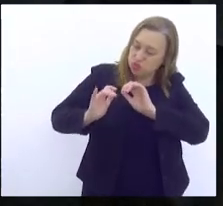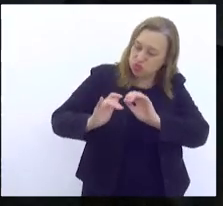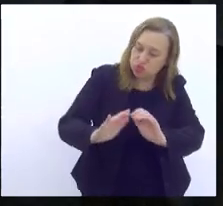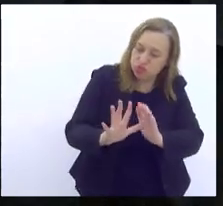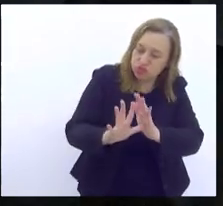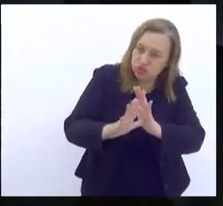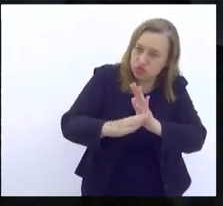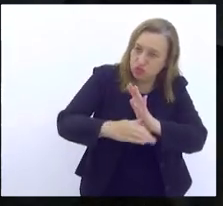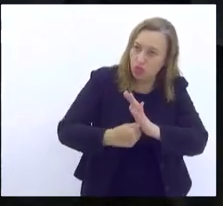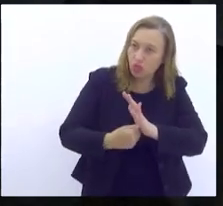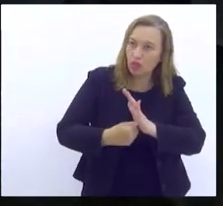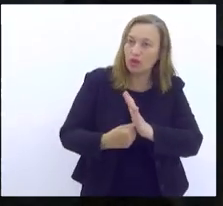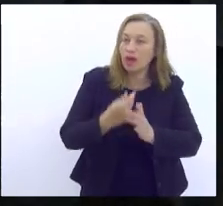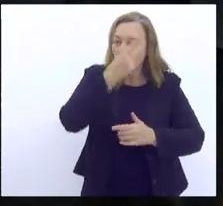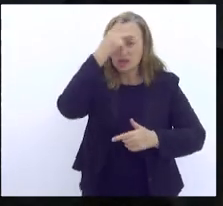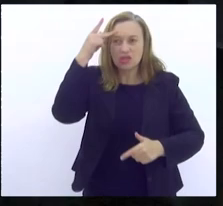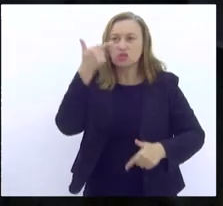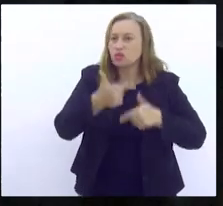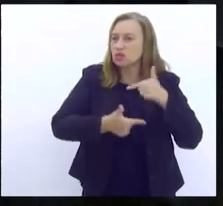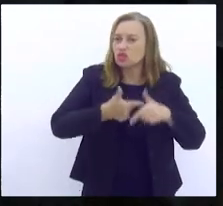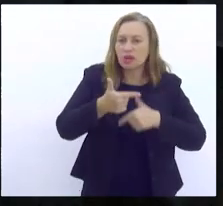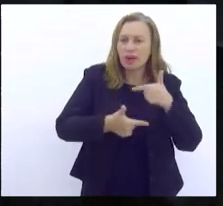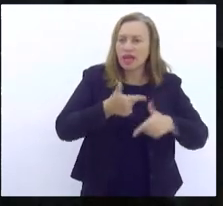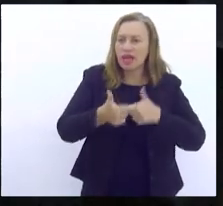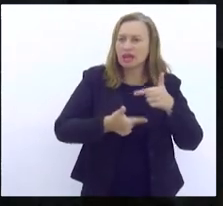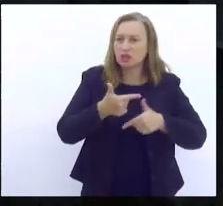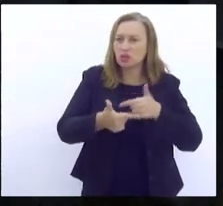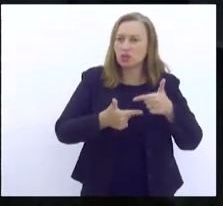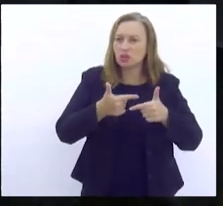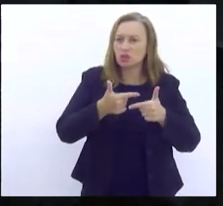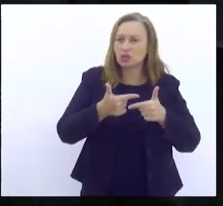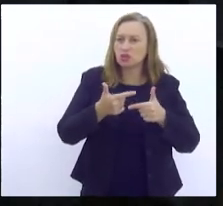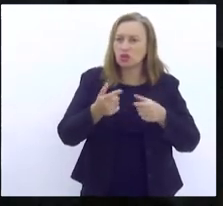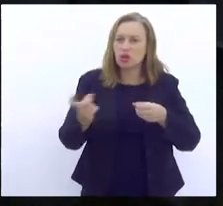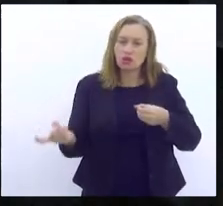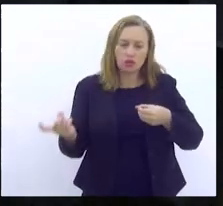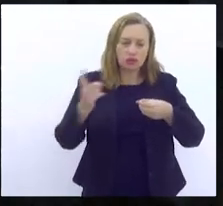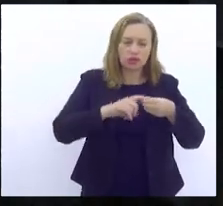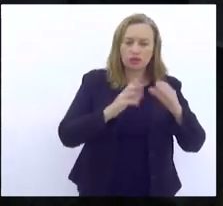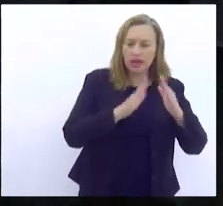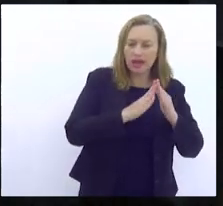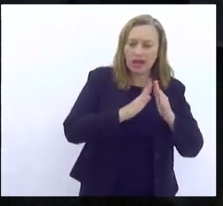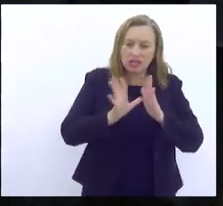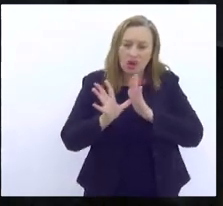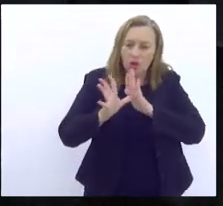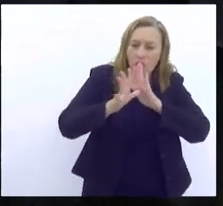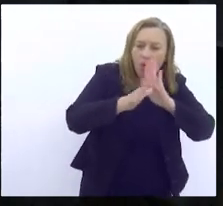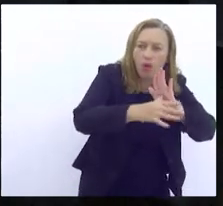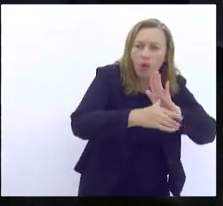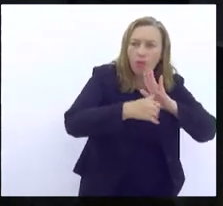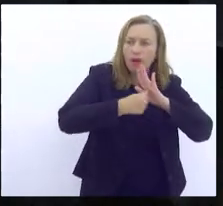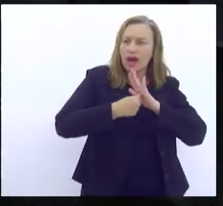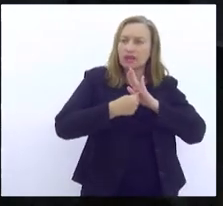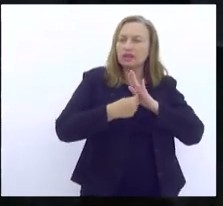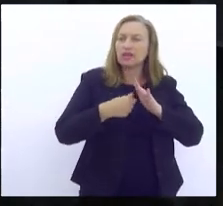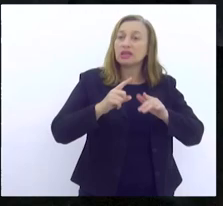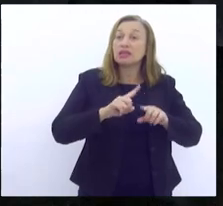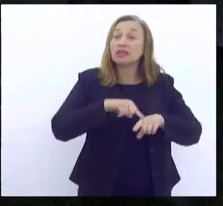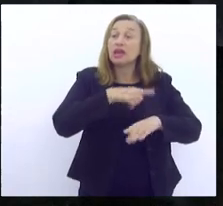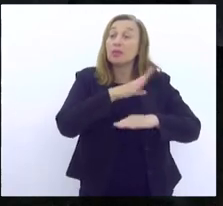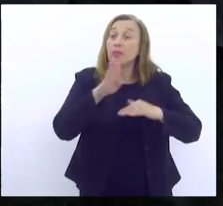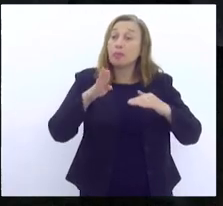Trabalhadores que foram assaltados quando retornavam para suas residências depois de uma jornada de